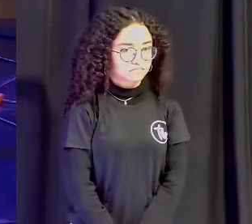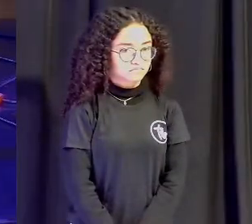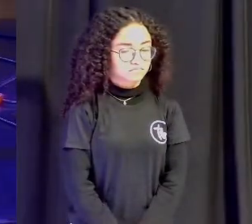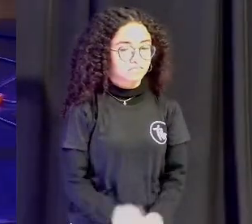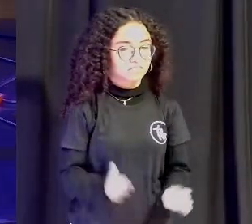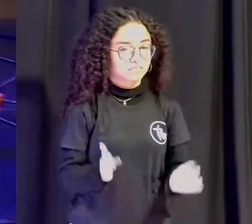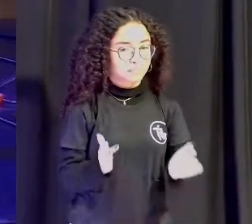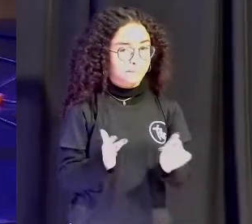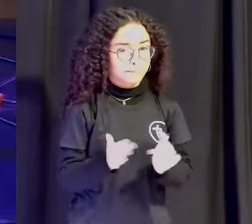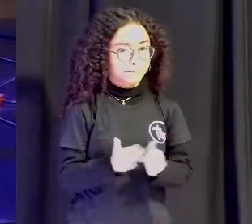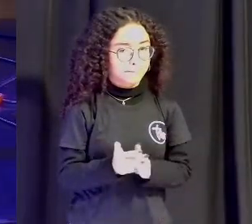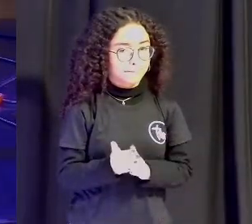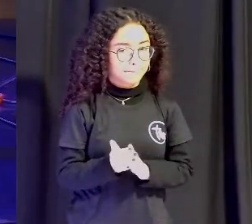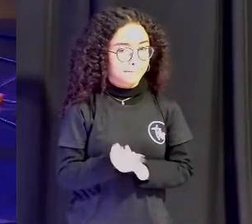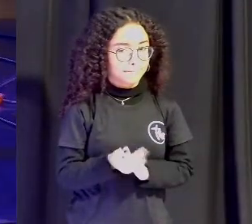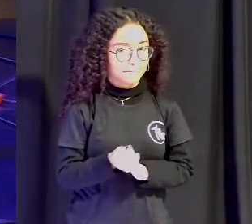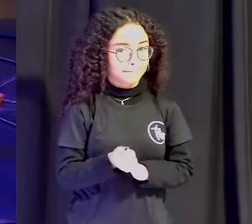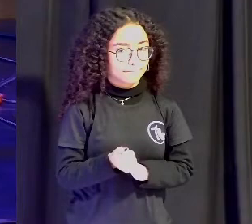Jesus